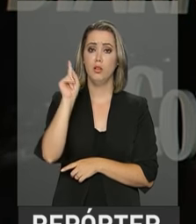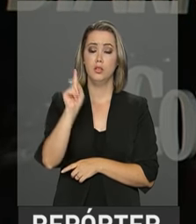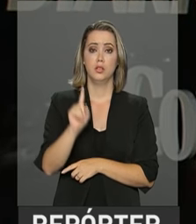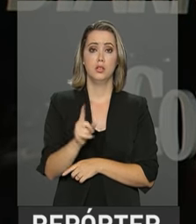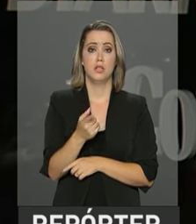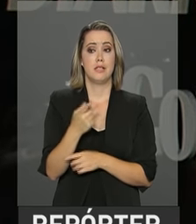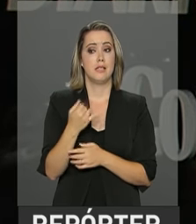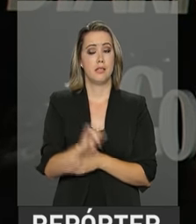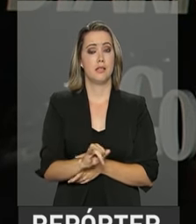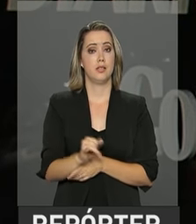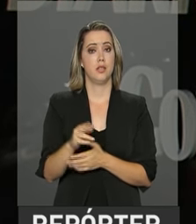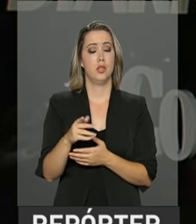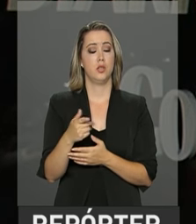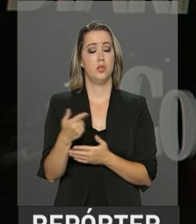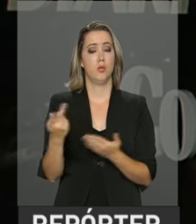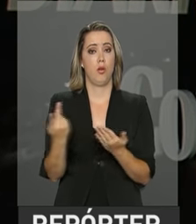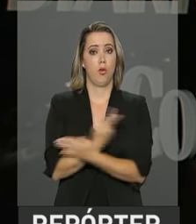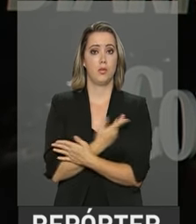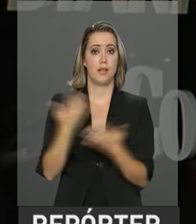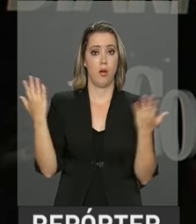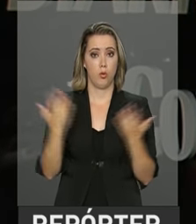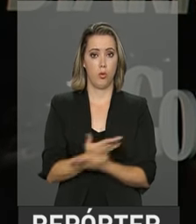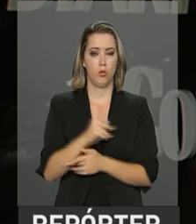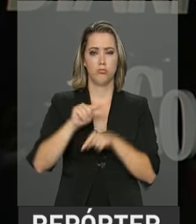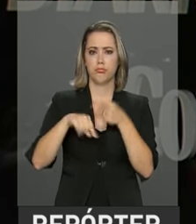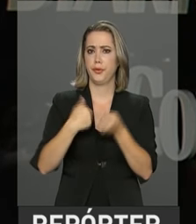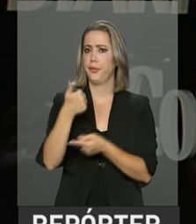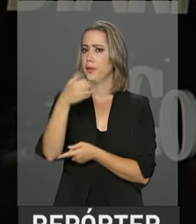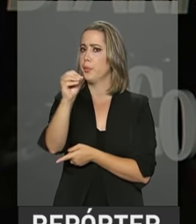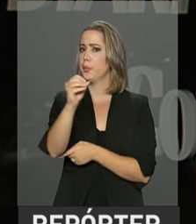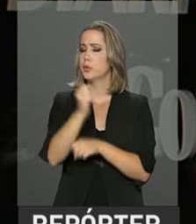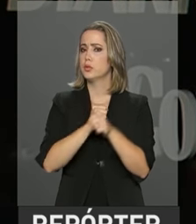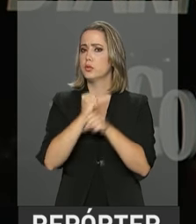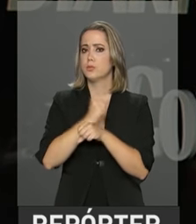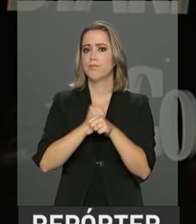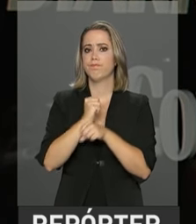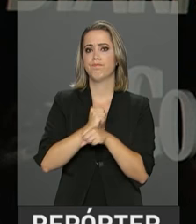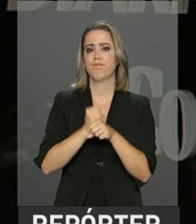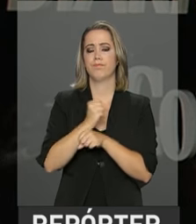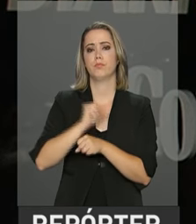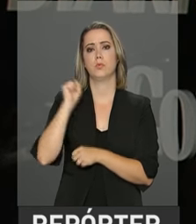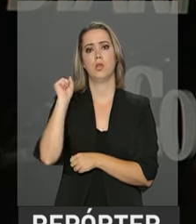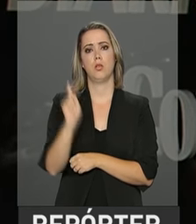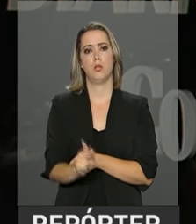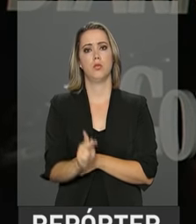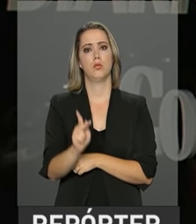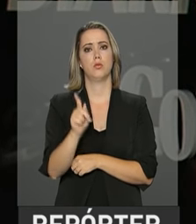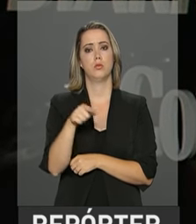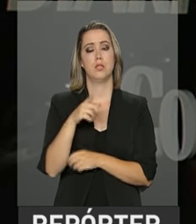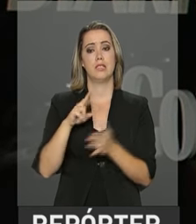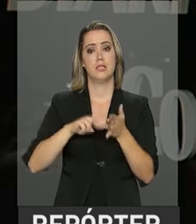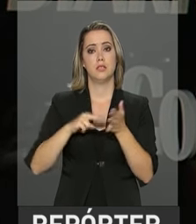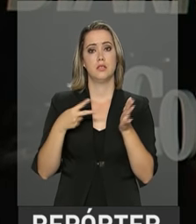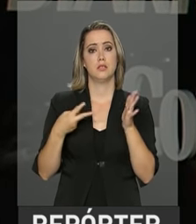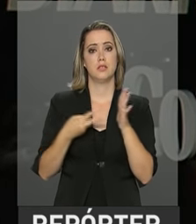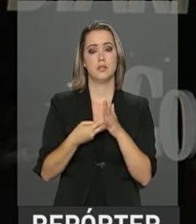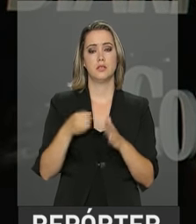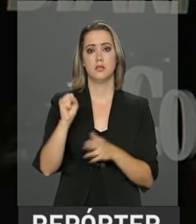não for feita neste momento, daqui a cerca de 10 anos, a Previdência Social vai corresponder